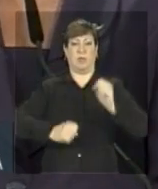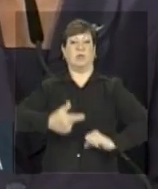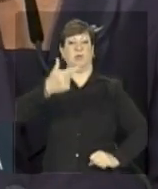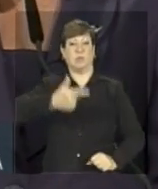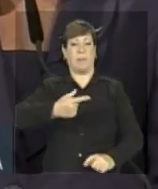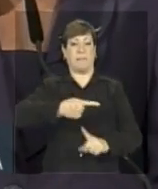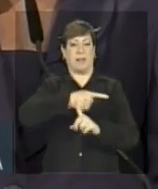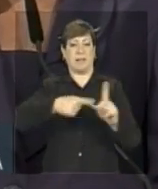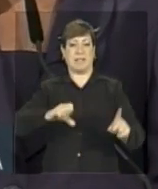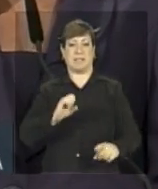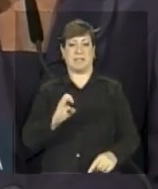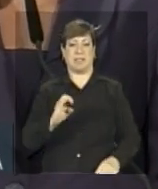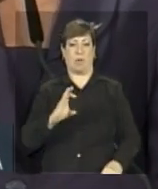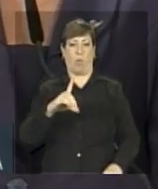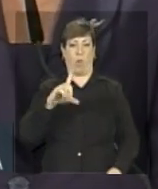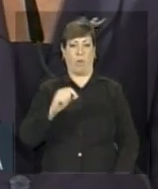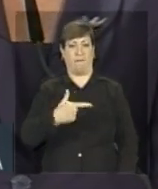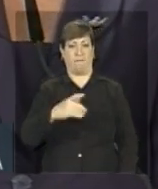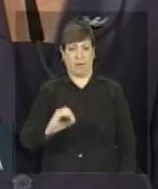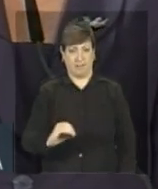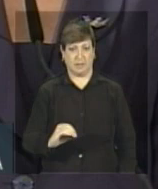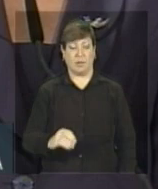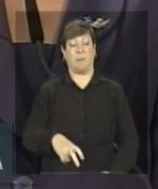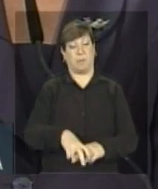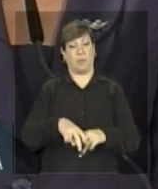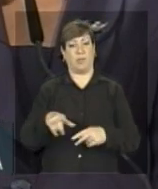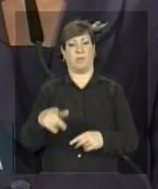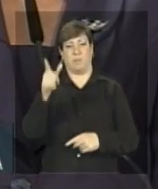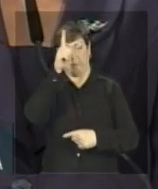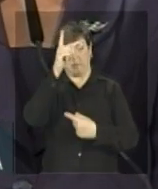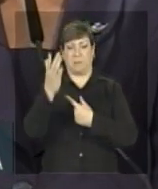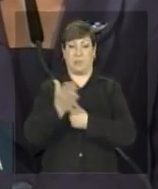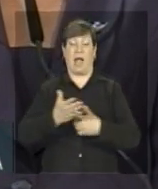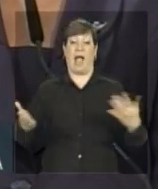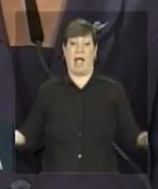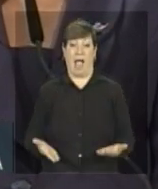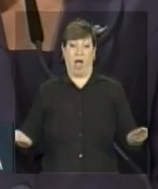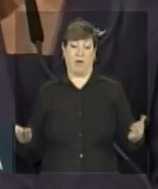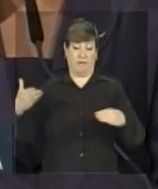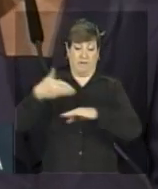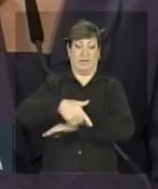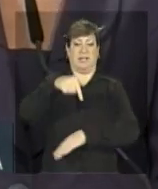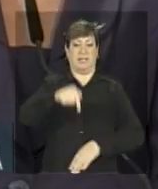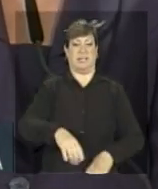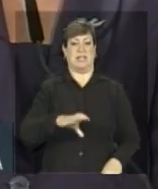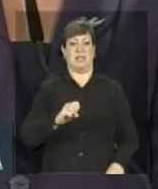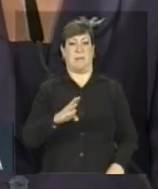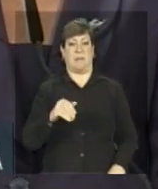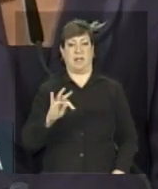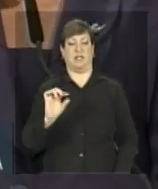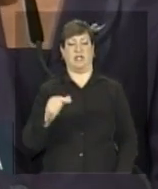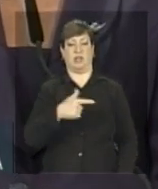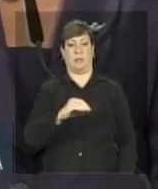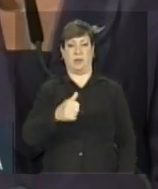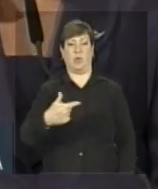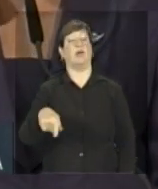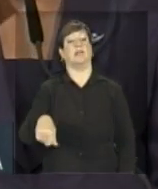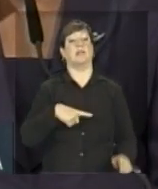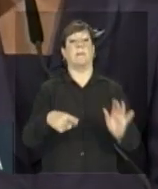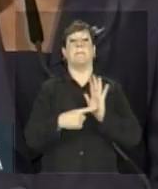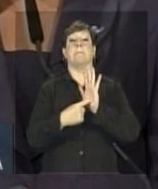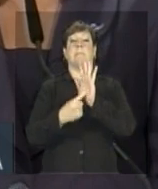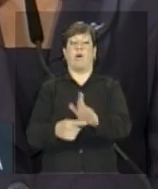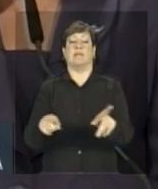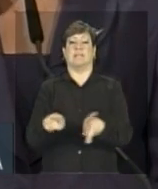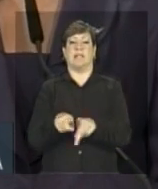do século XX. A participação agora na CEBIT, em 2012, simboliza também